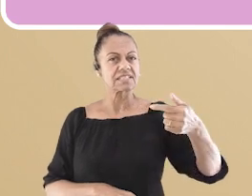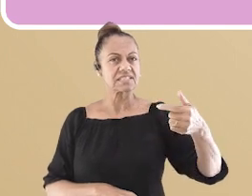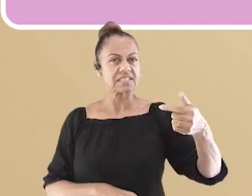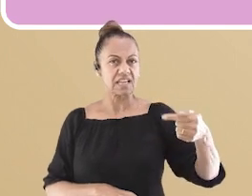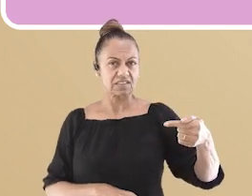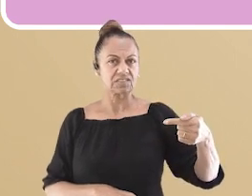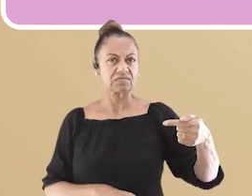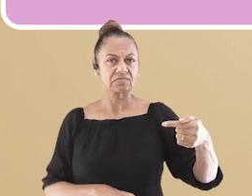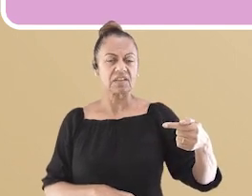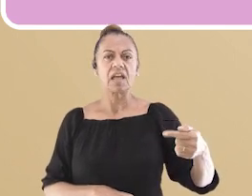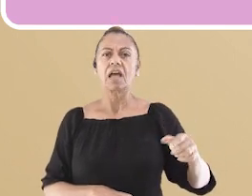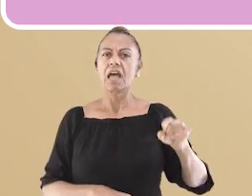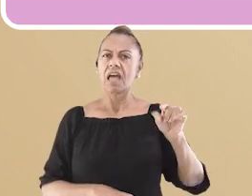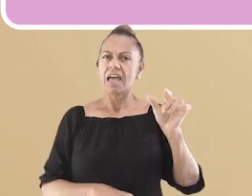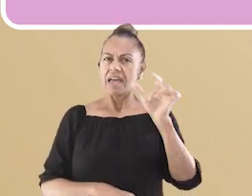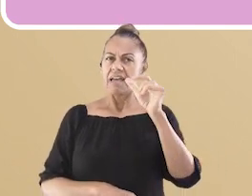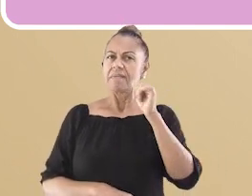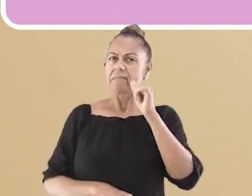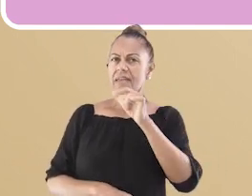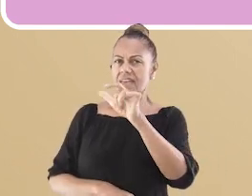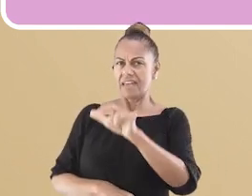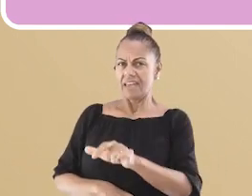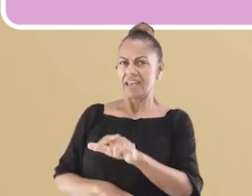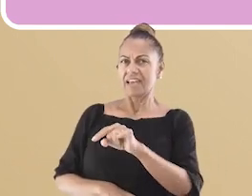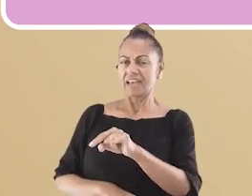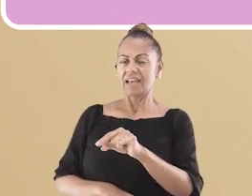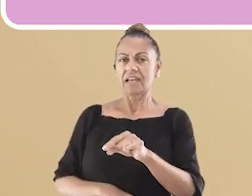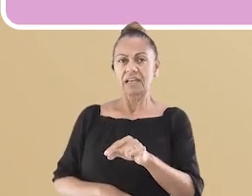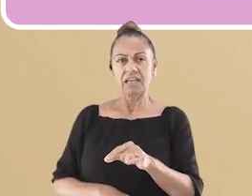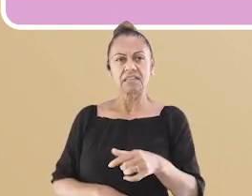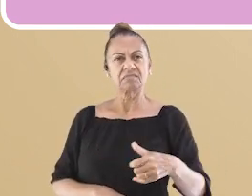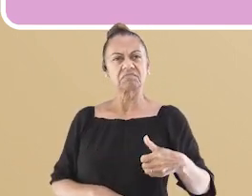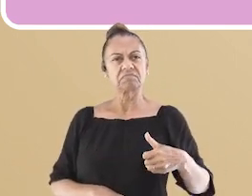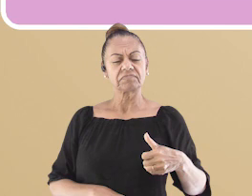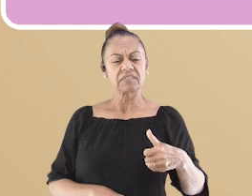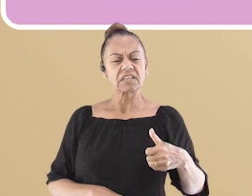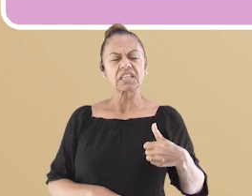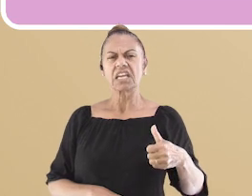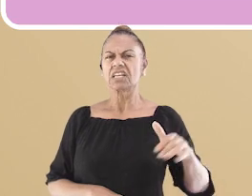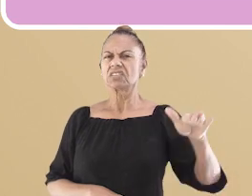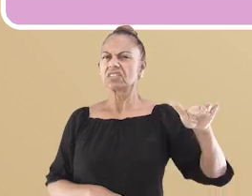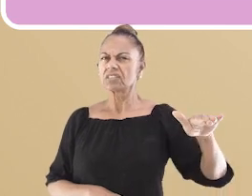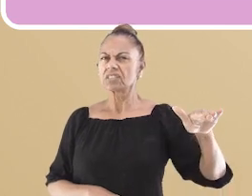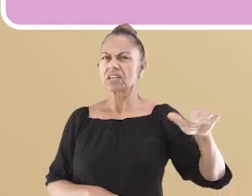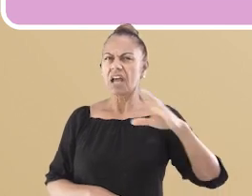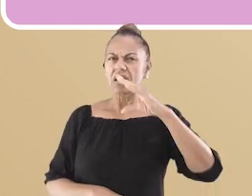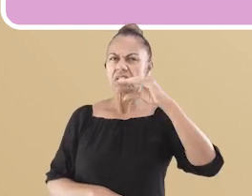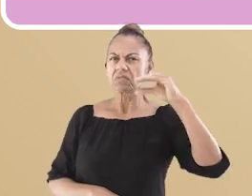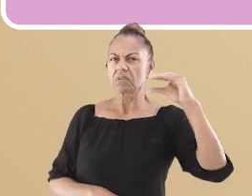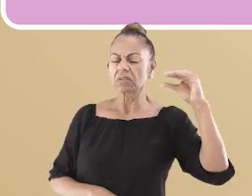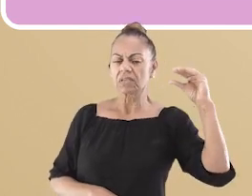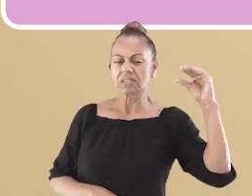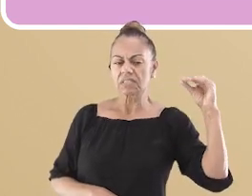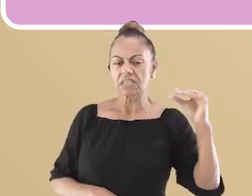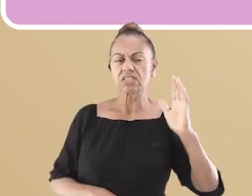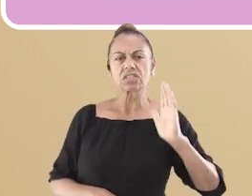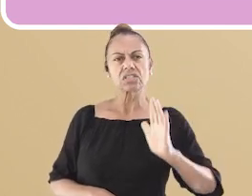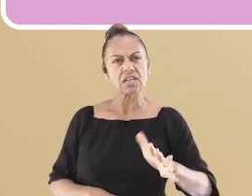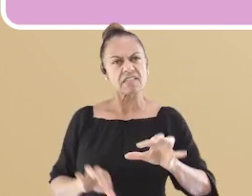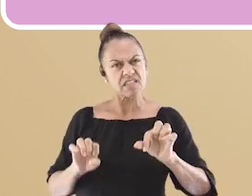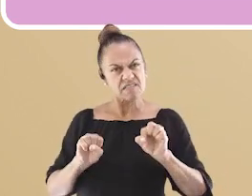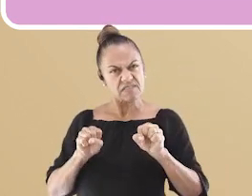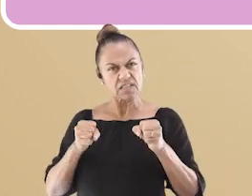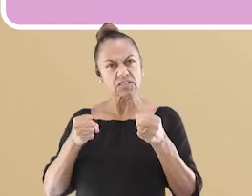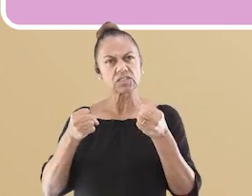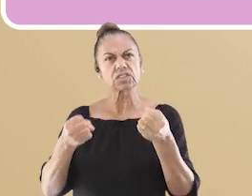anos. E desde os 11 anos, Malala já defendia em seu blog o direito das meninas